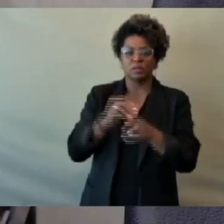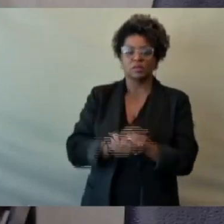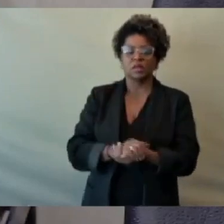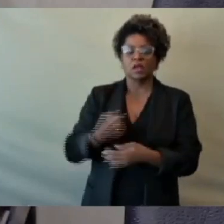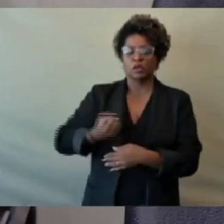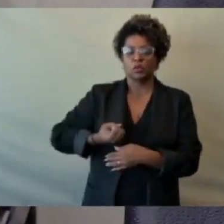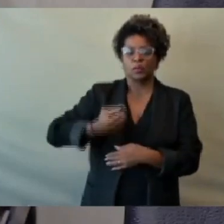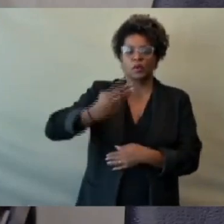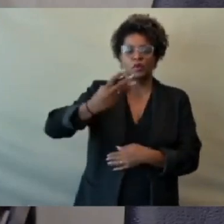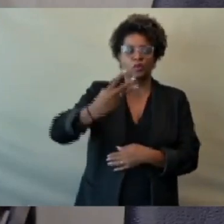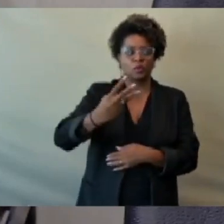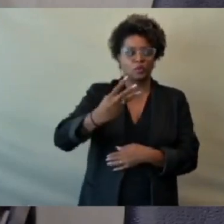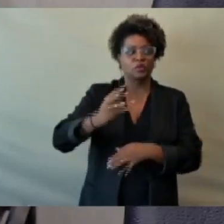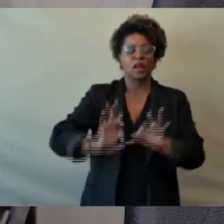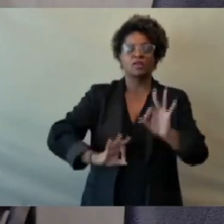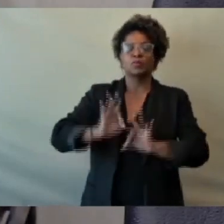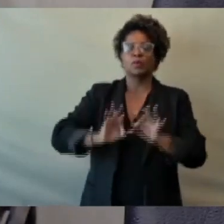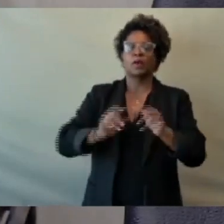Cuidado.